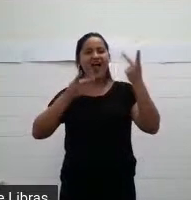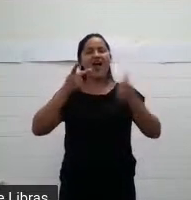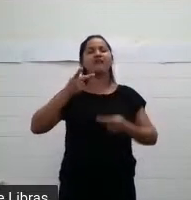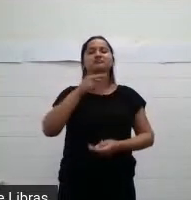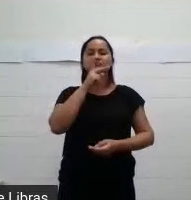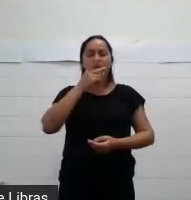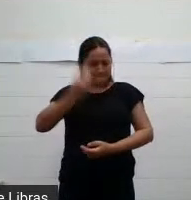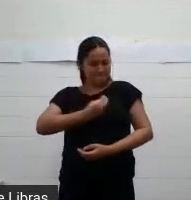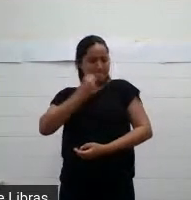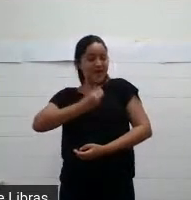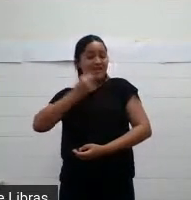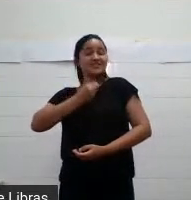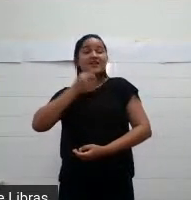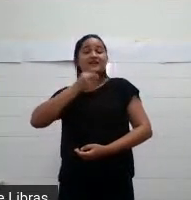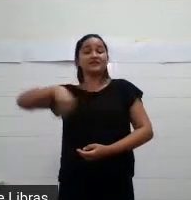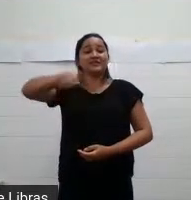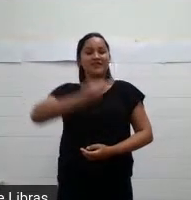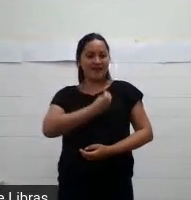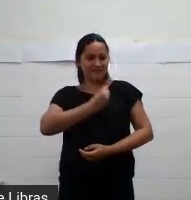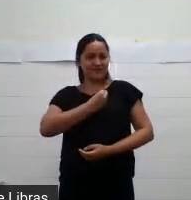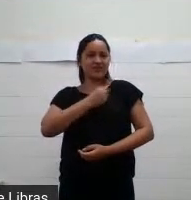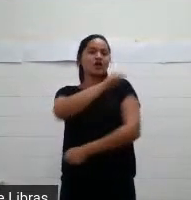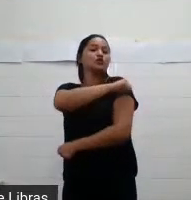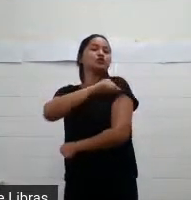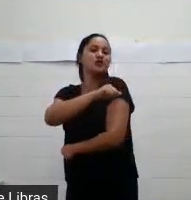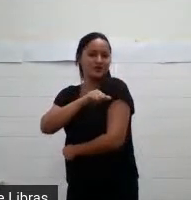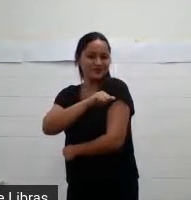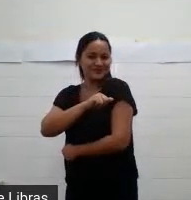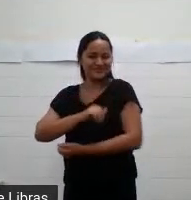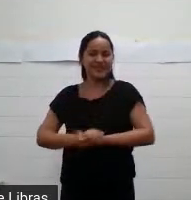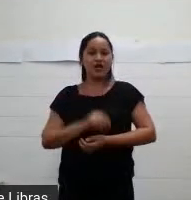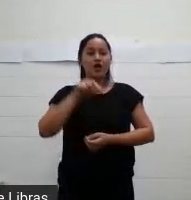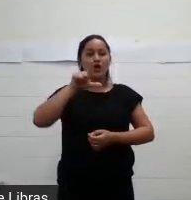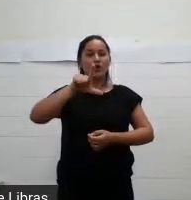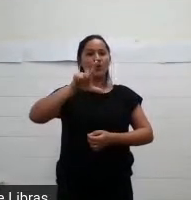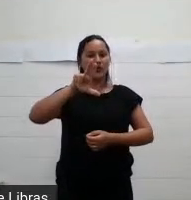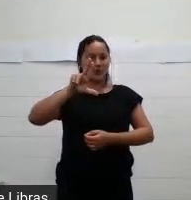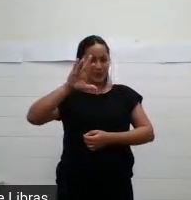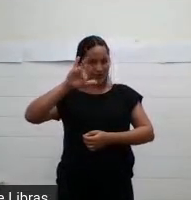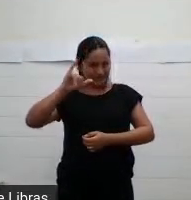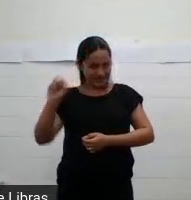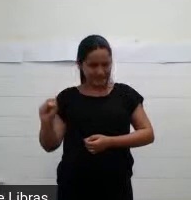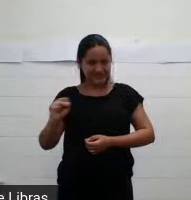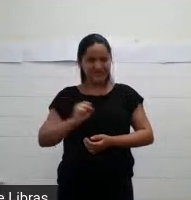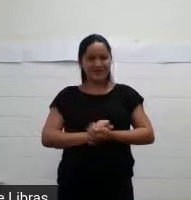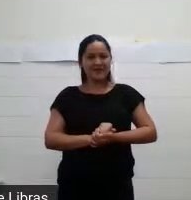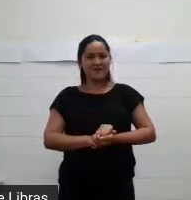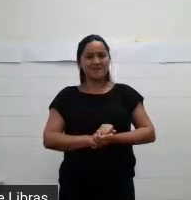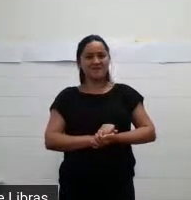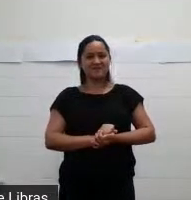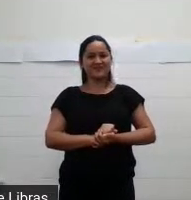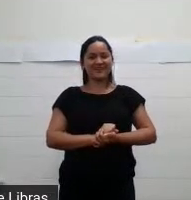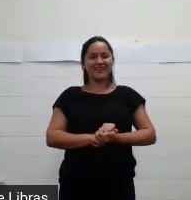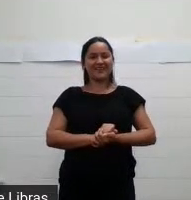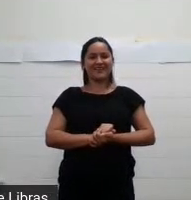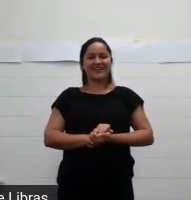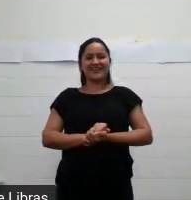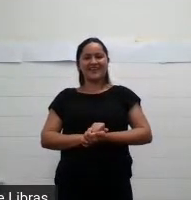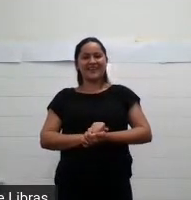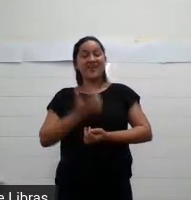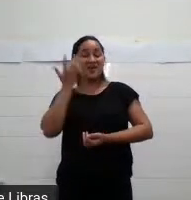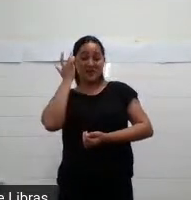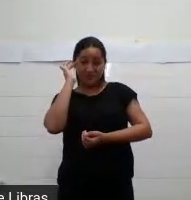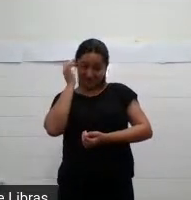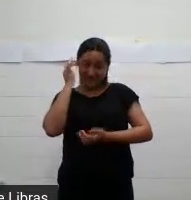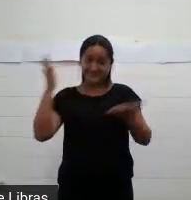presente. Silene, Luiz. Luiz é o nosso coordenador técnico hoje, o nosso doutor Luiz Carlos. Eu acho que